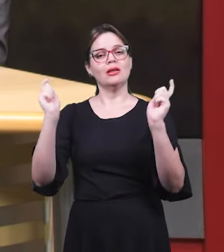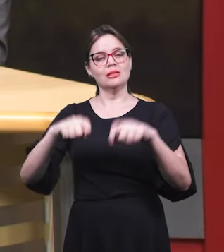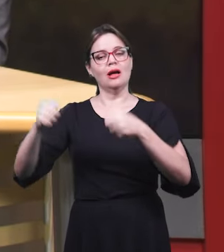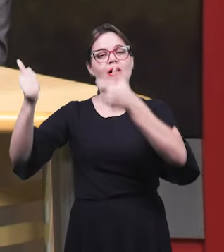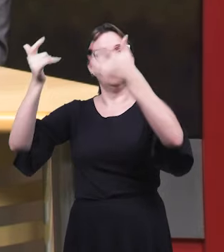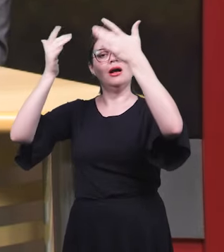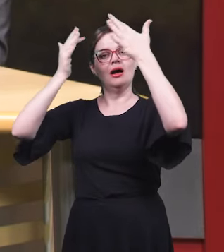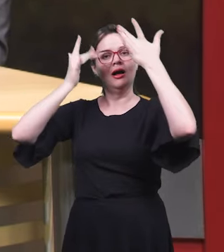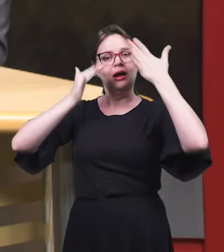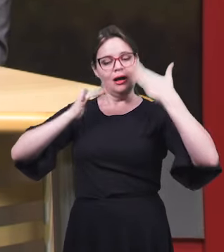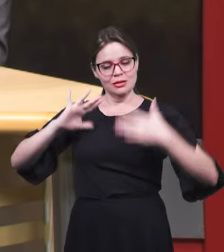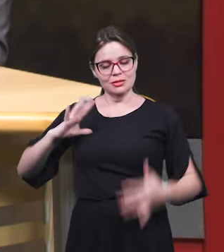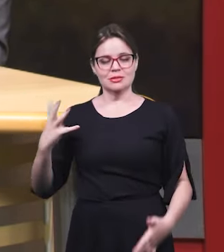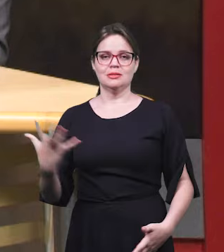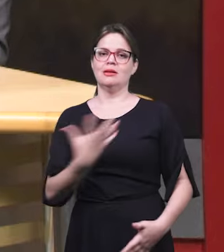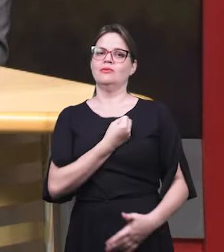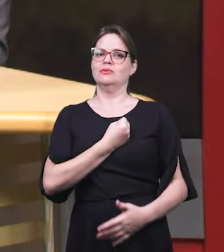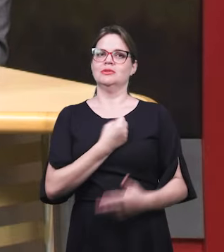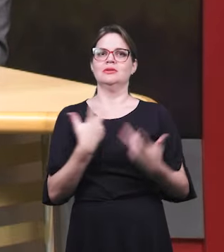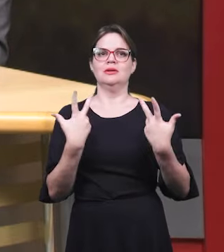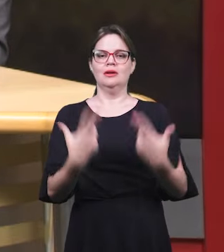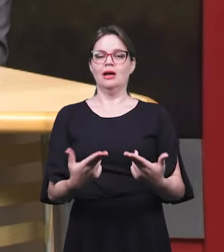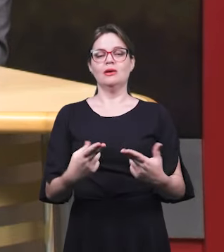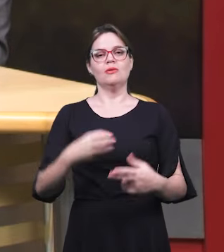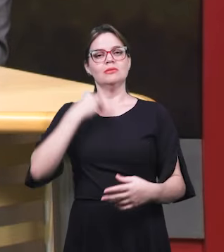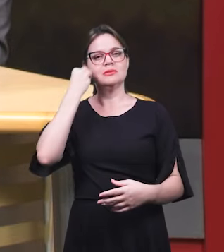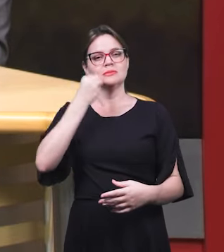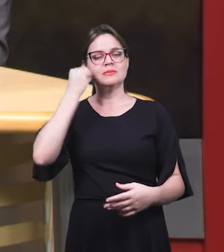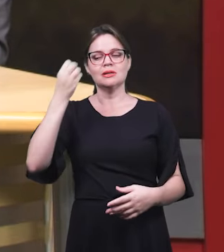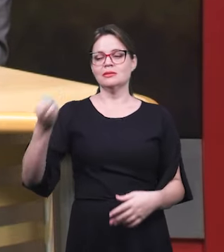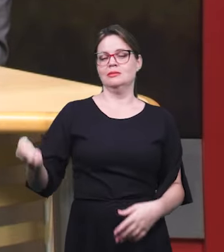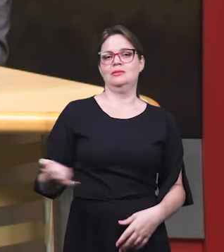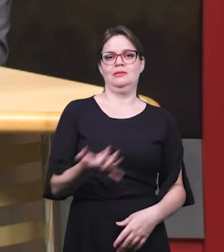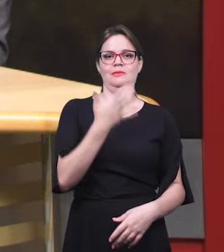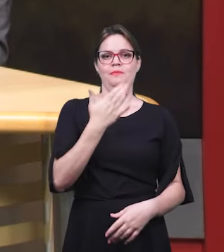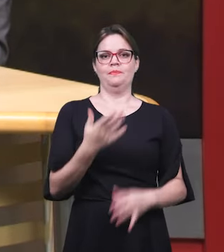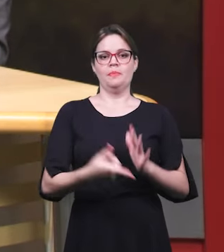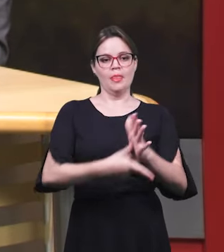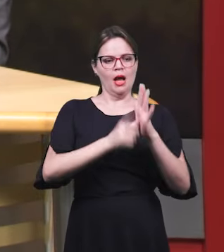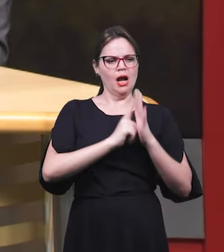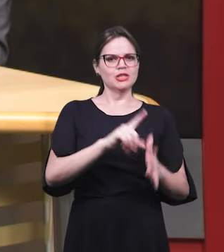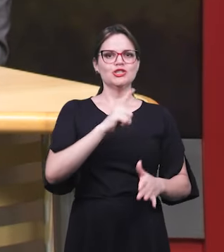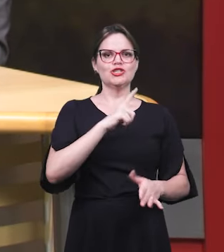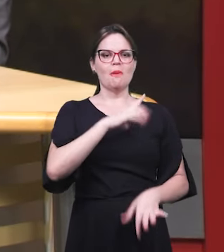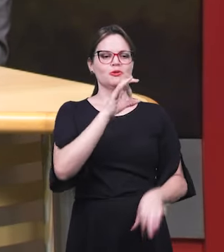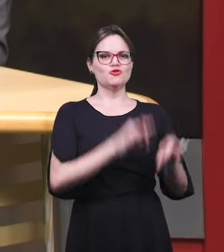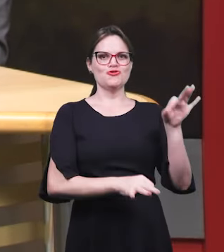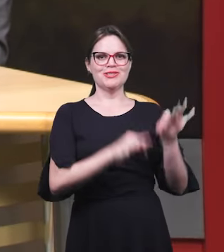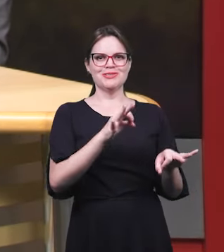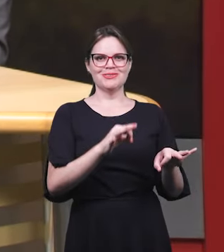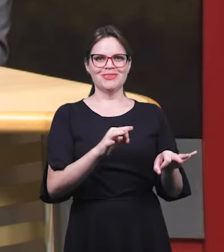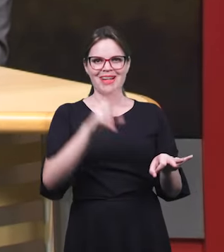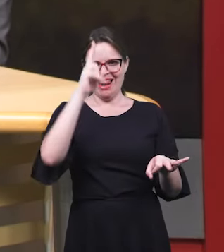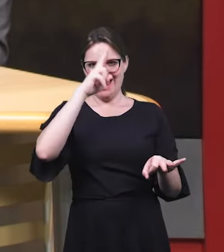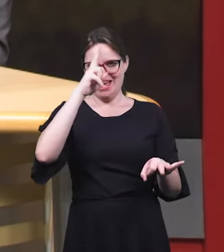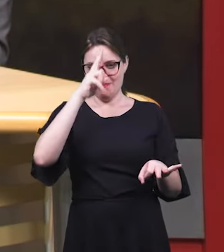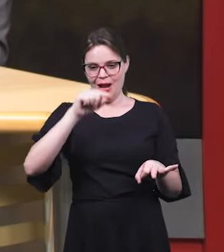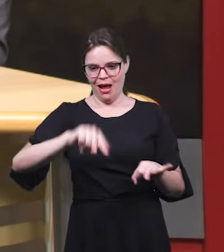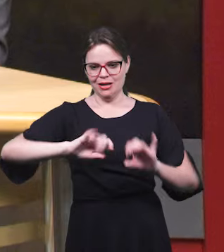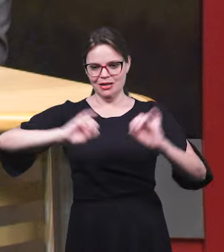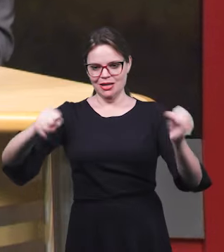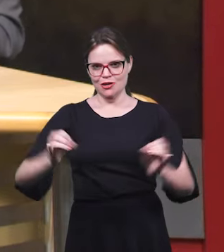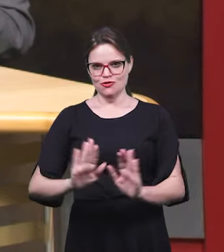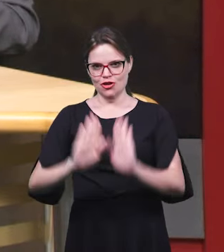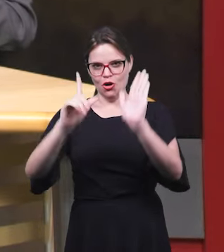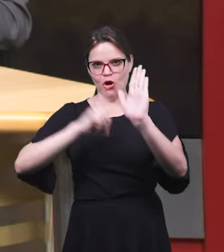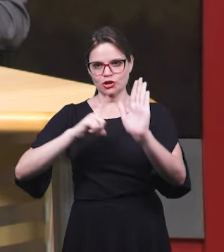Que é o fio de escarlate, que é a nova vida, uma experiência nova. Nós estávamos debaixo do mesmo juízo, né? Nós,